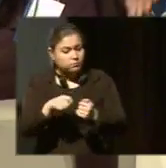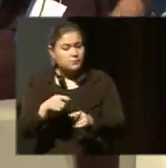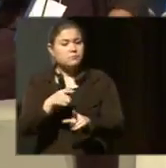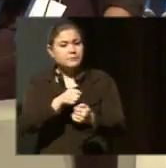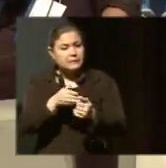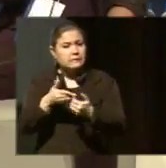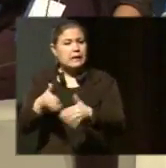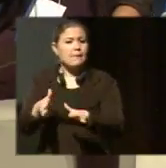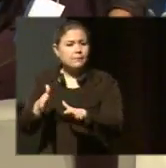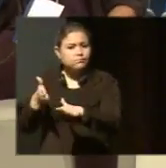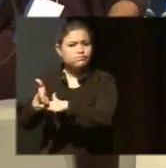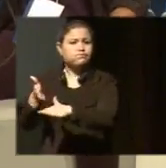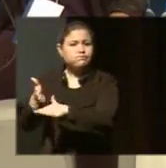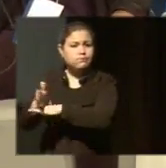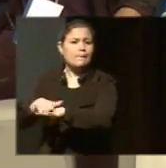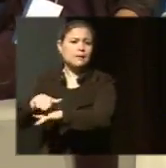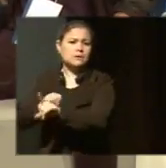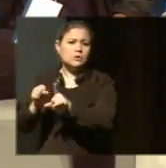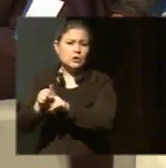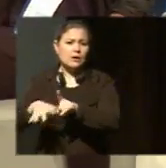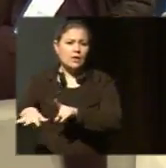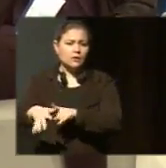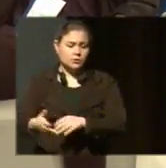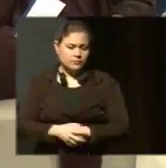mais espaço com o tempo.